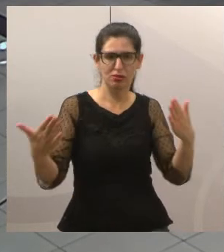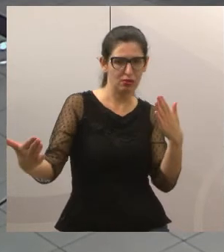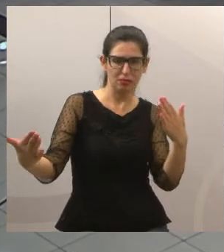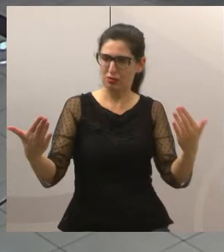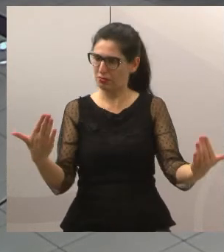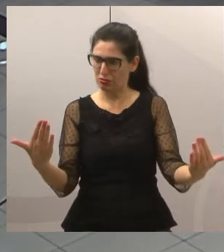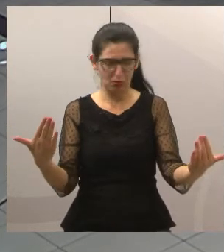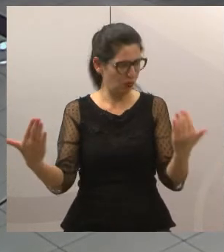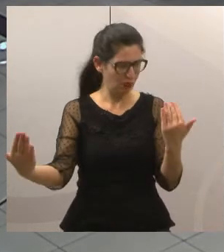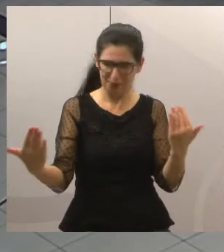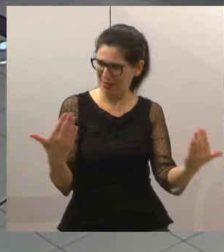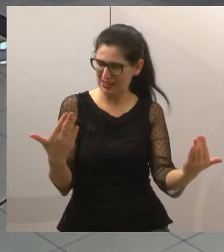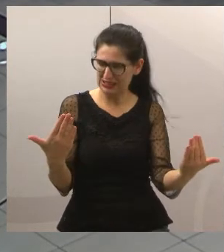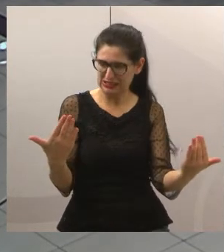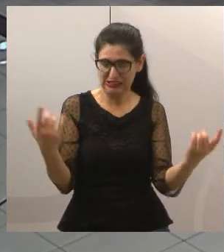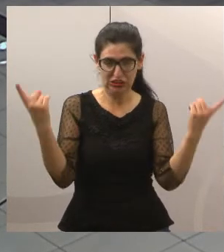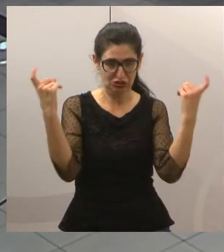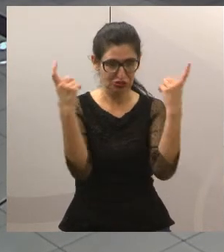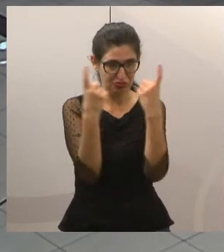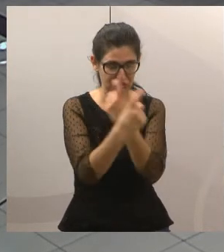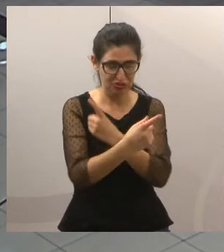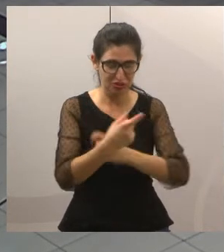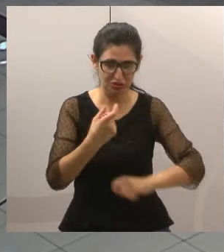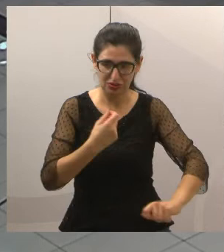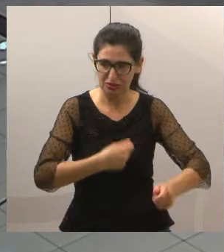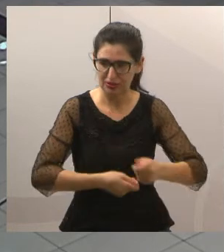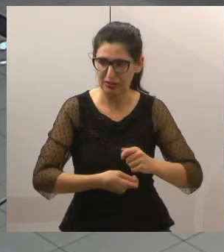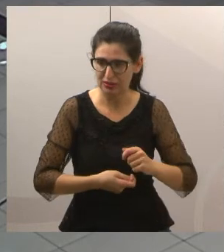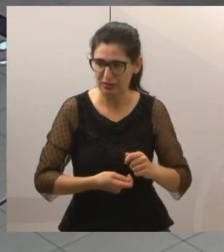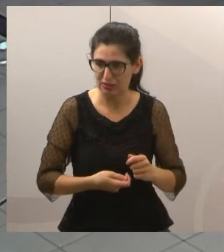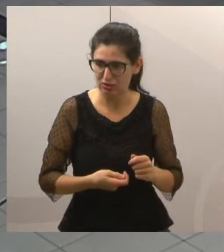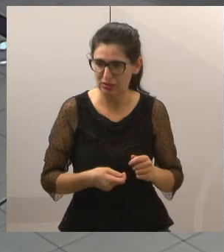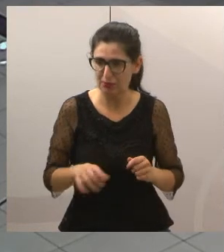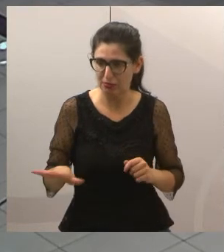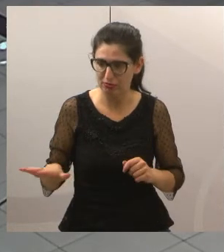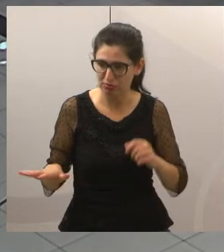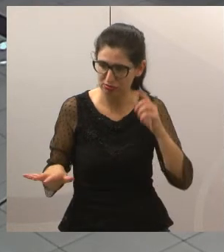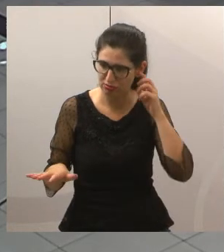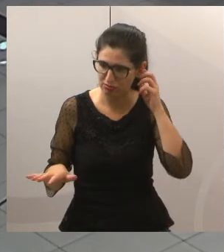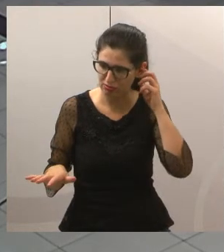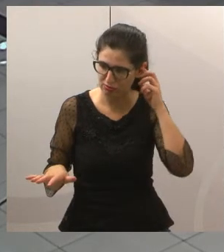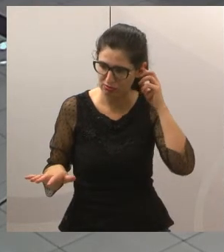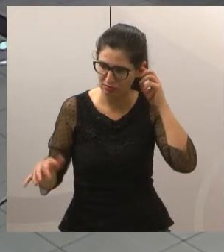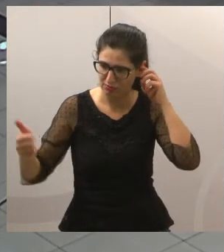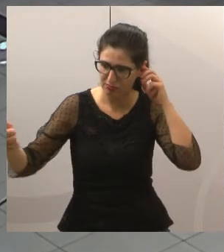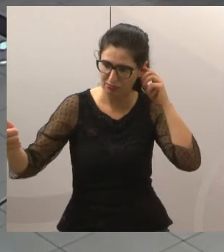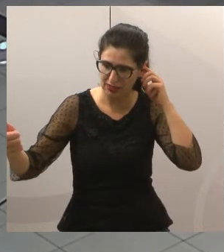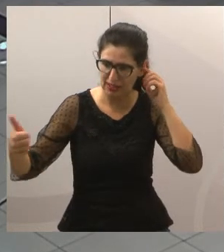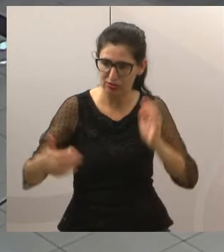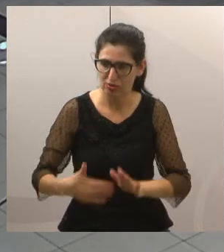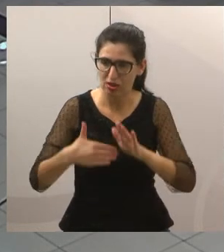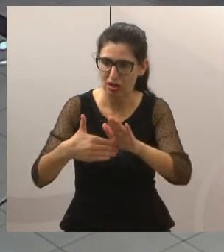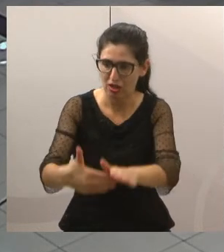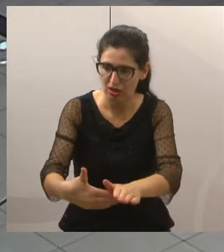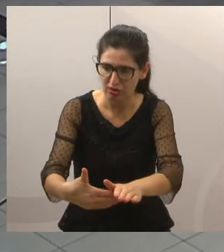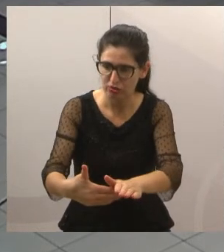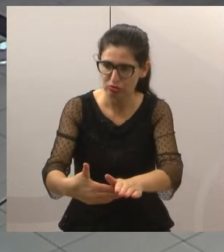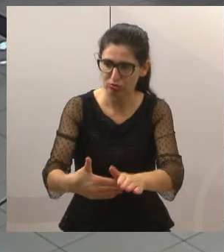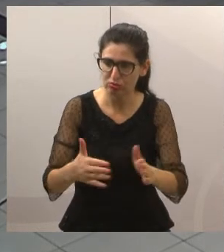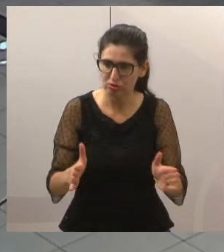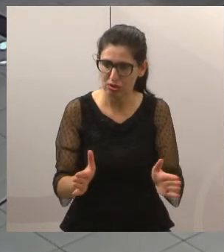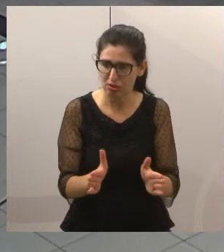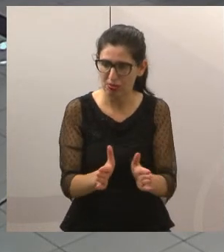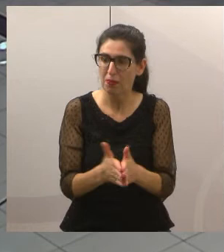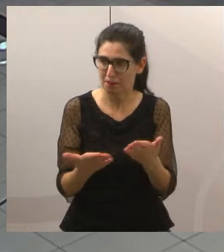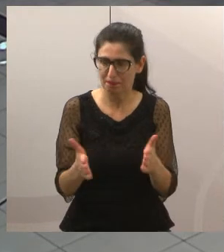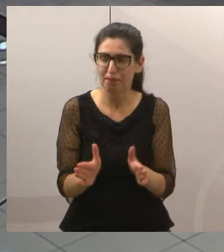muito trabalho para nós, que direcionamos para várias entidades sociais, e ainda não recebeu. Tem